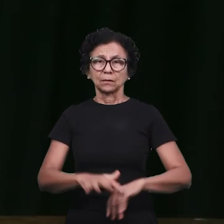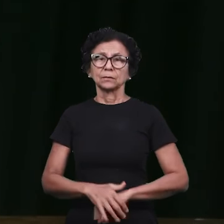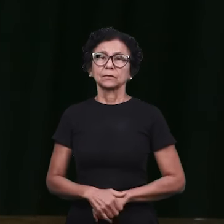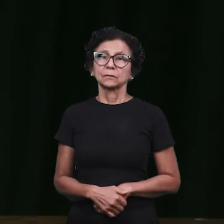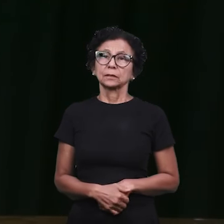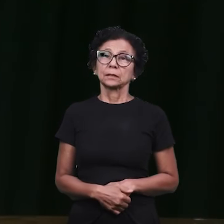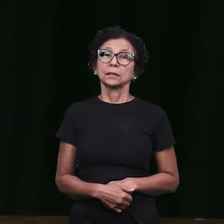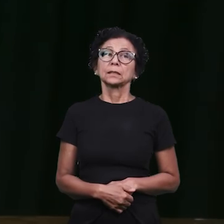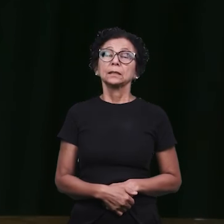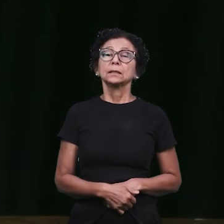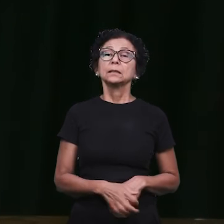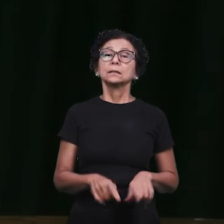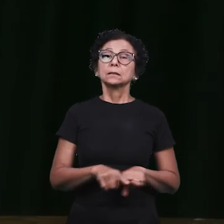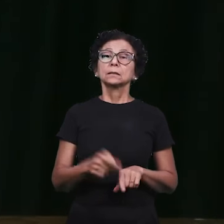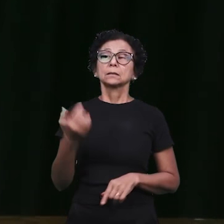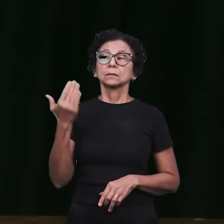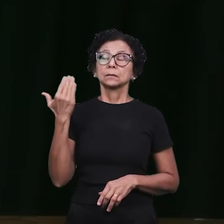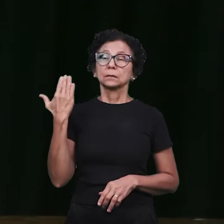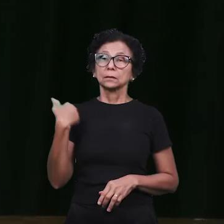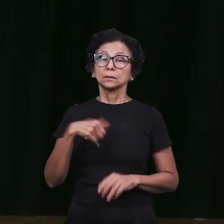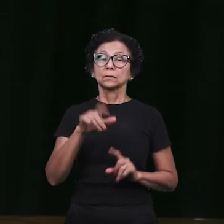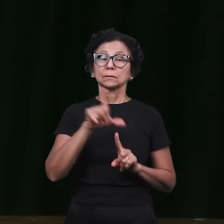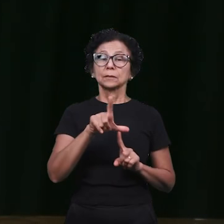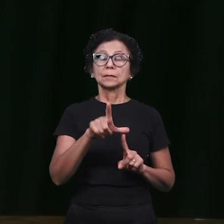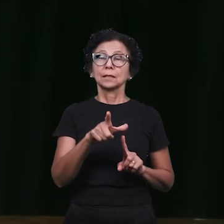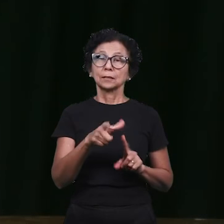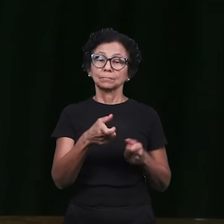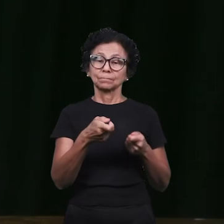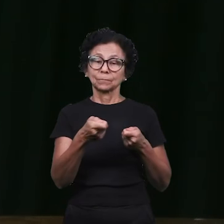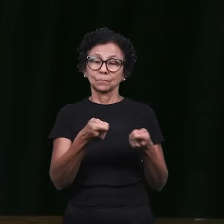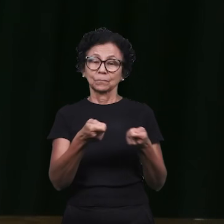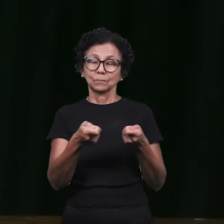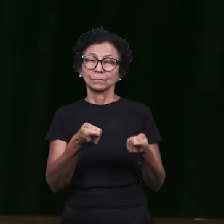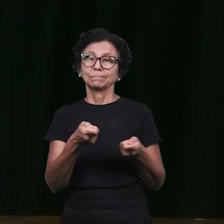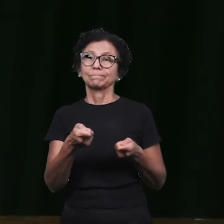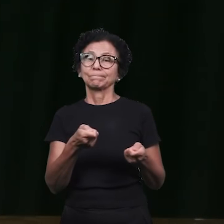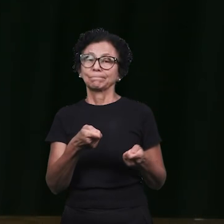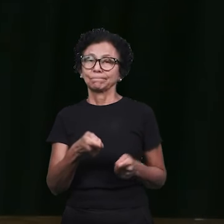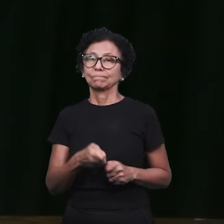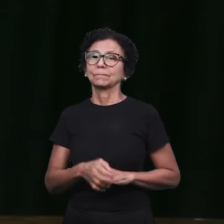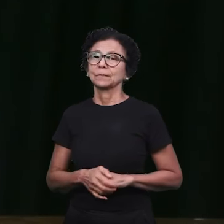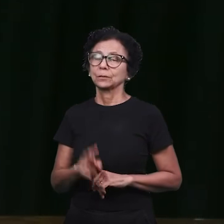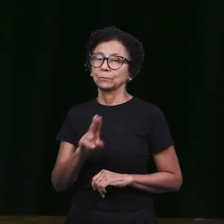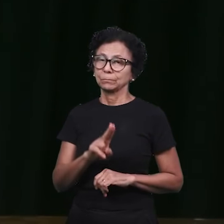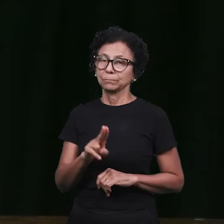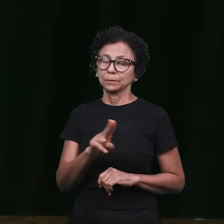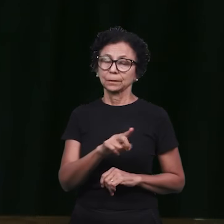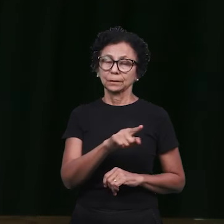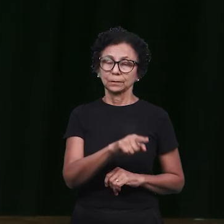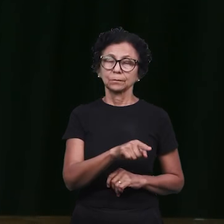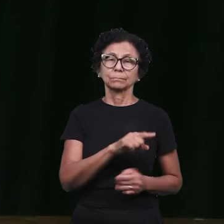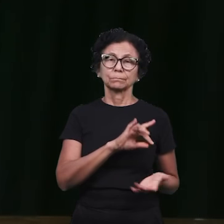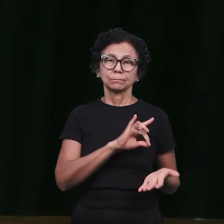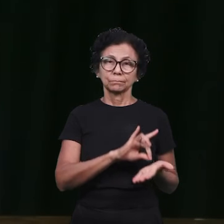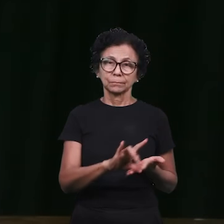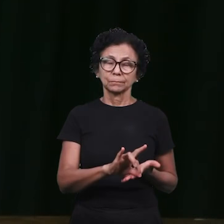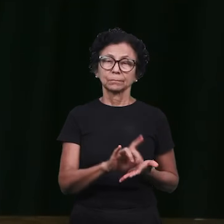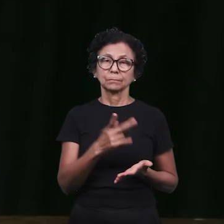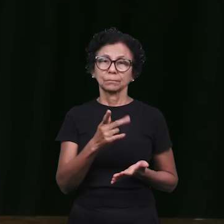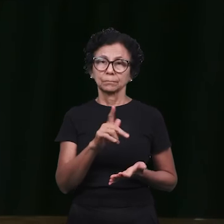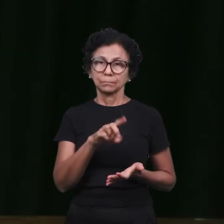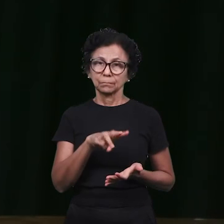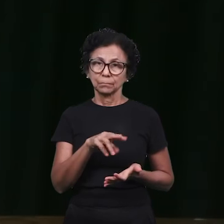o adversário domina, hoje o mundo inteiro, e estava ali Mardoqueu com um grupinho de judeus pequeno, ali